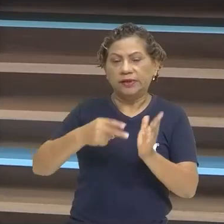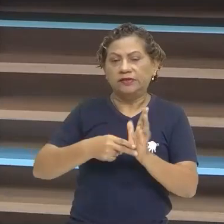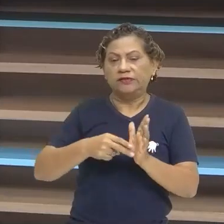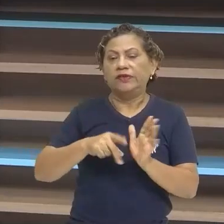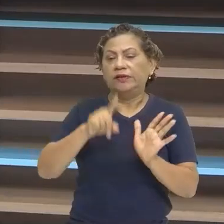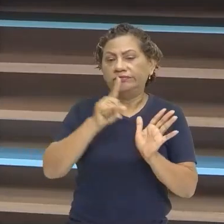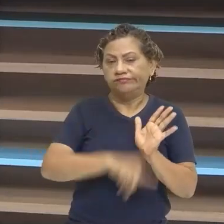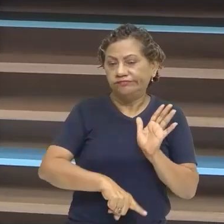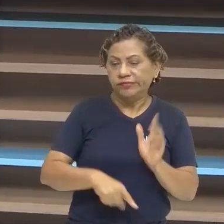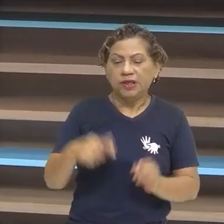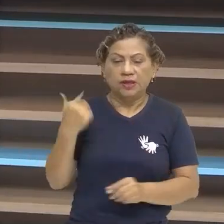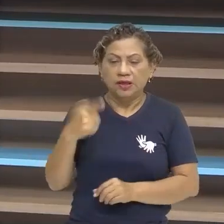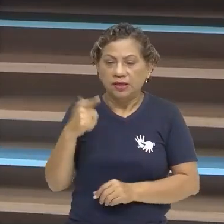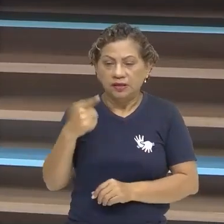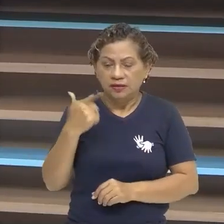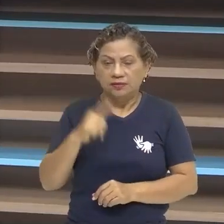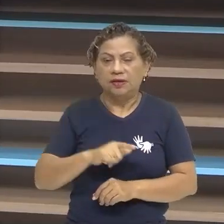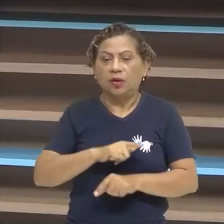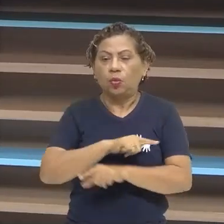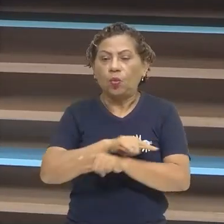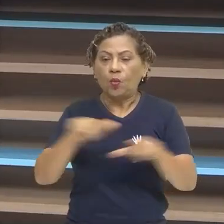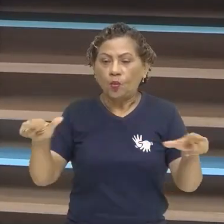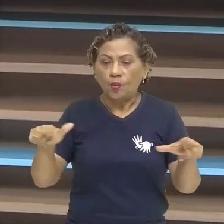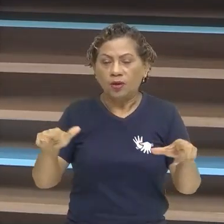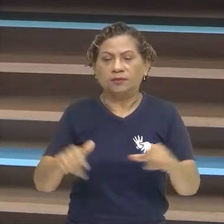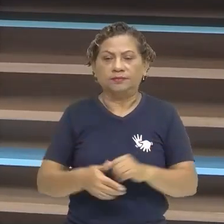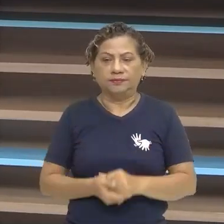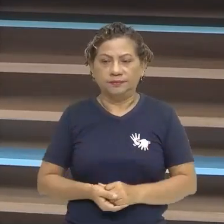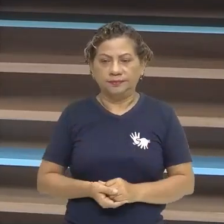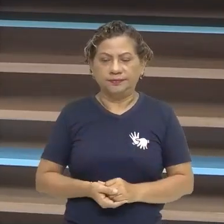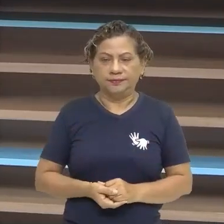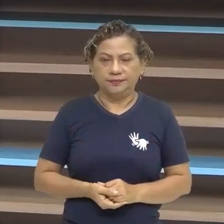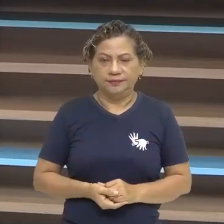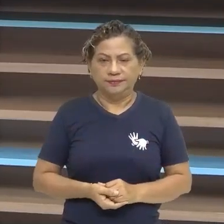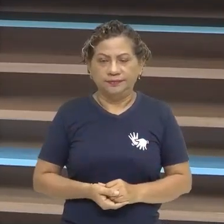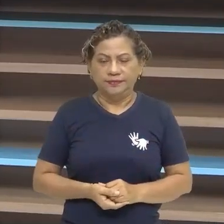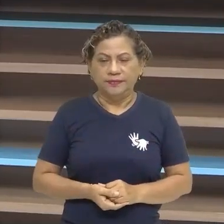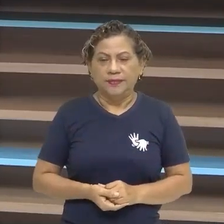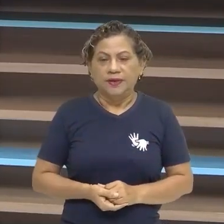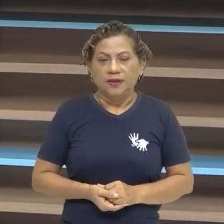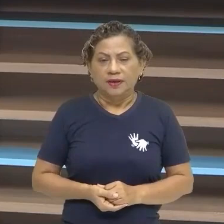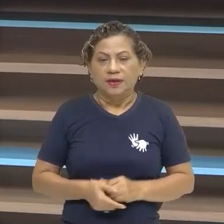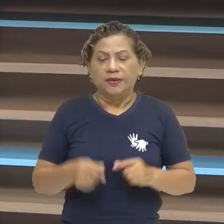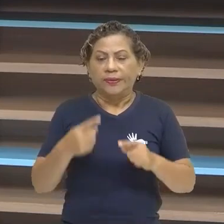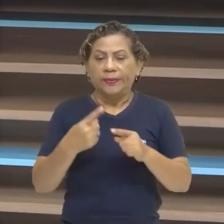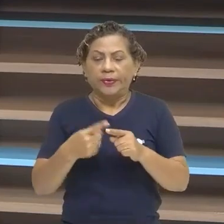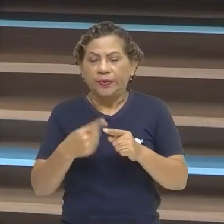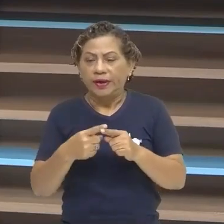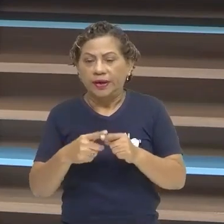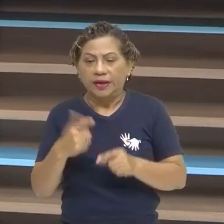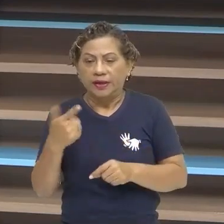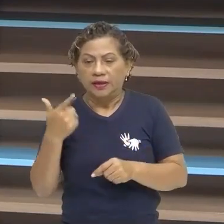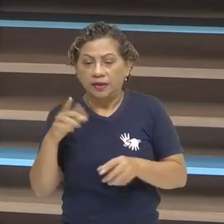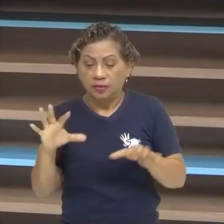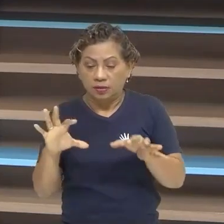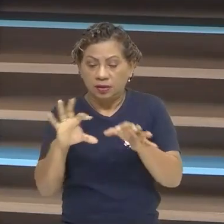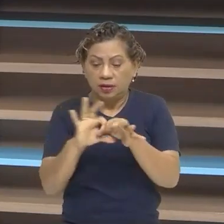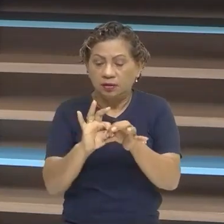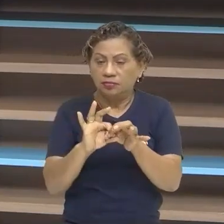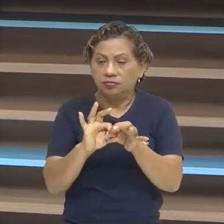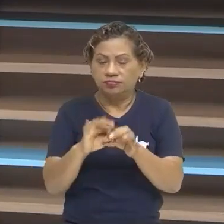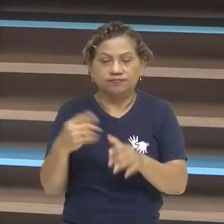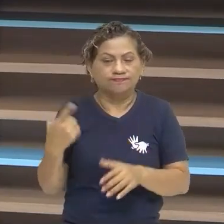não, ausência. Então, são orações coordenadas, mas elas não estão unidas pelo síndeto,